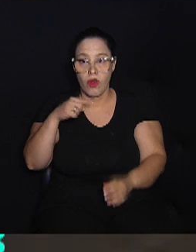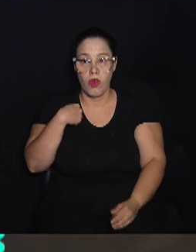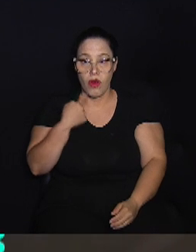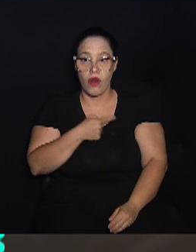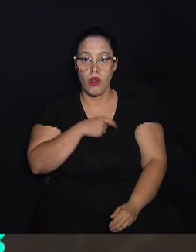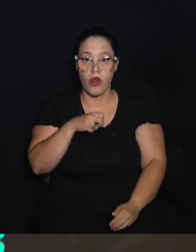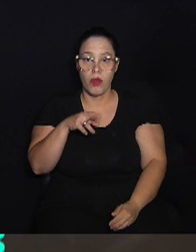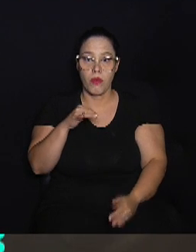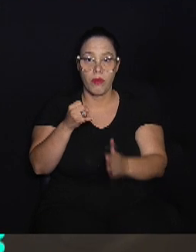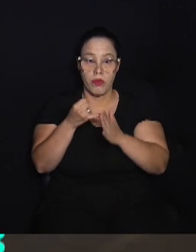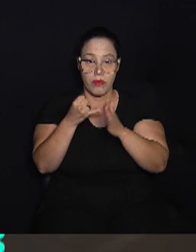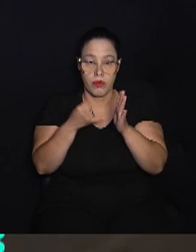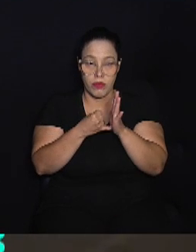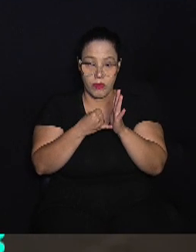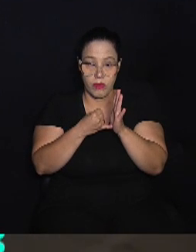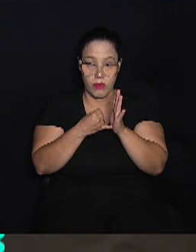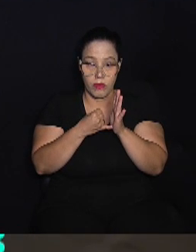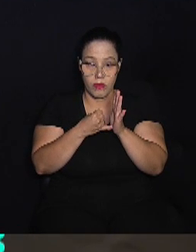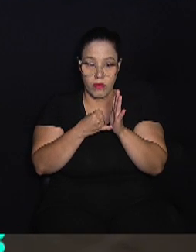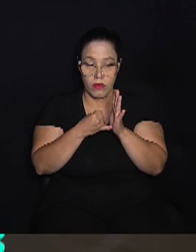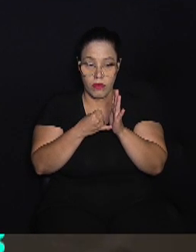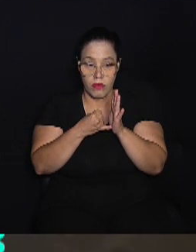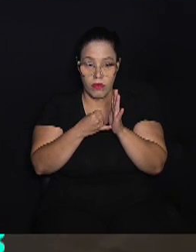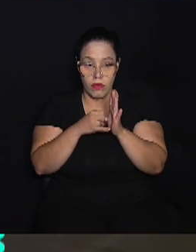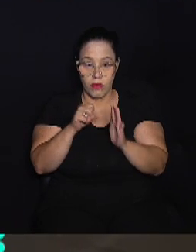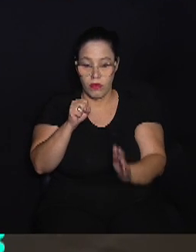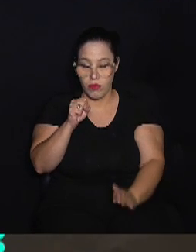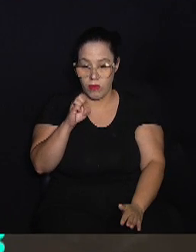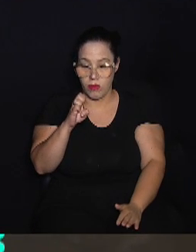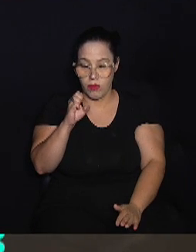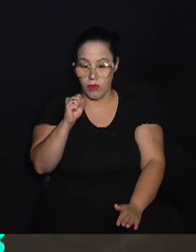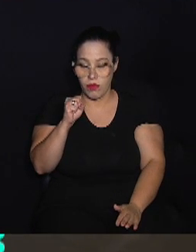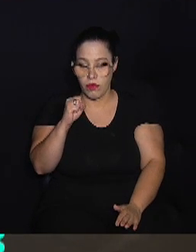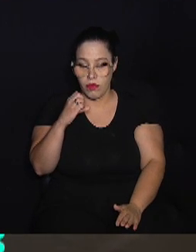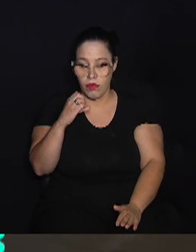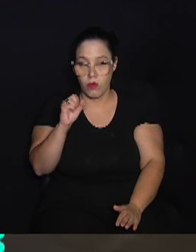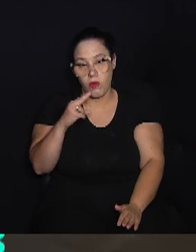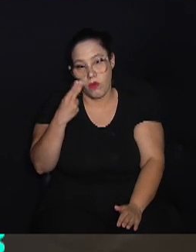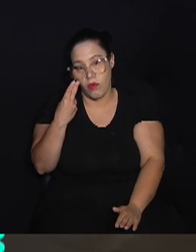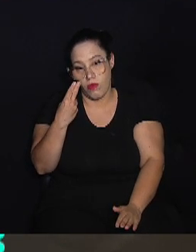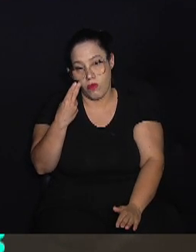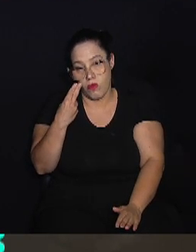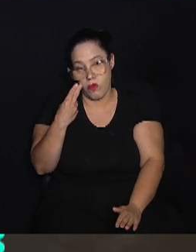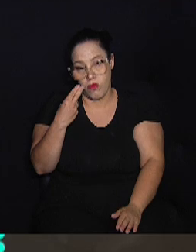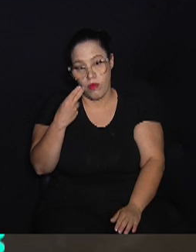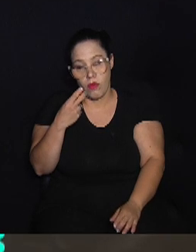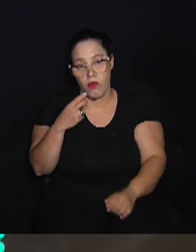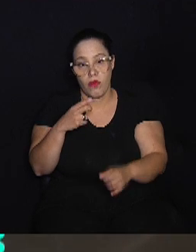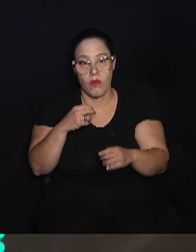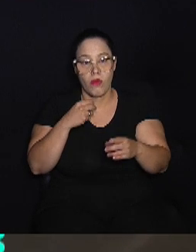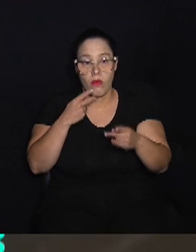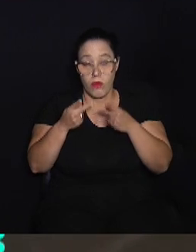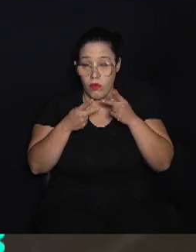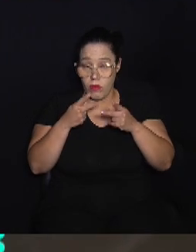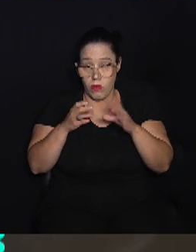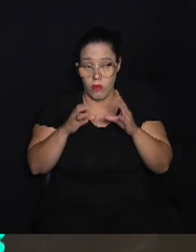As inscrições pelo app credencial SESC São Paulo ou pela central de